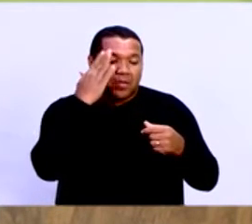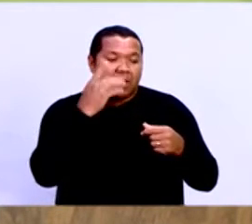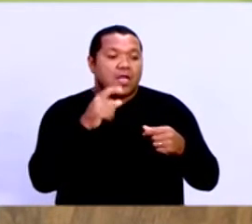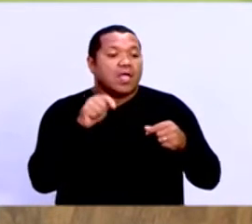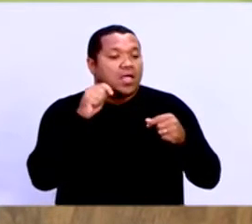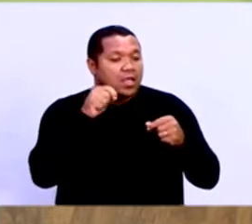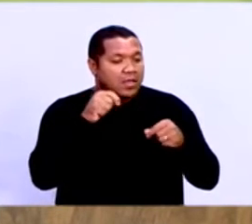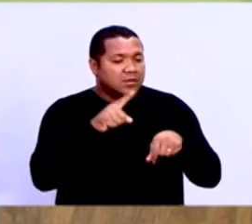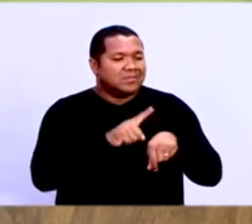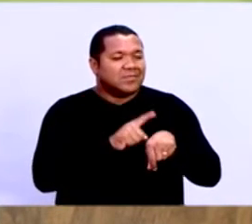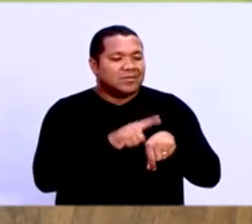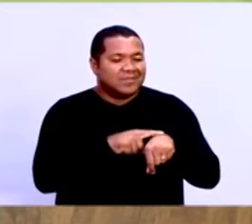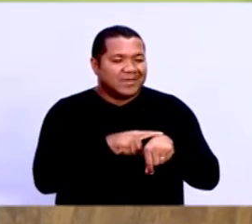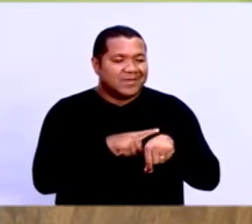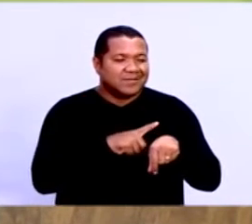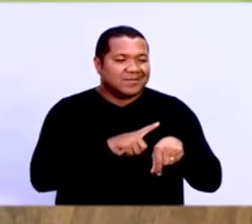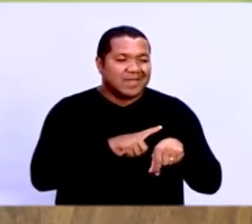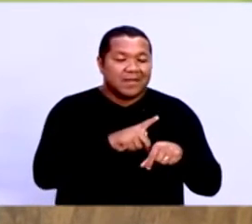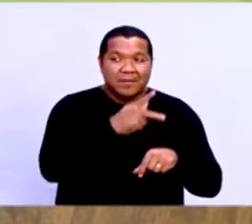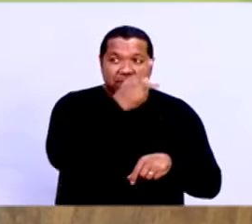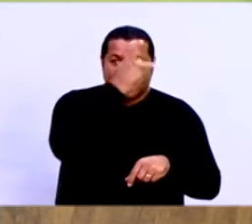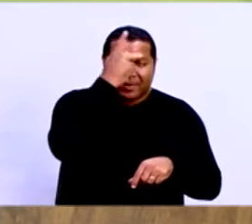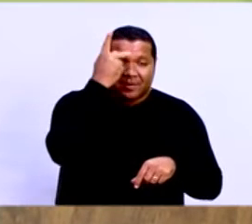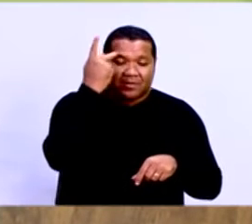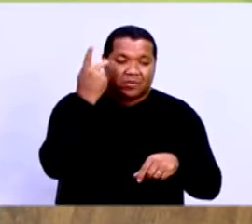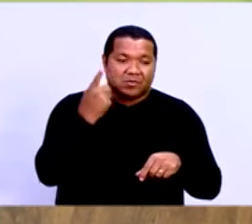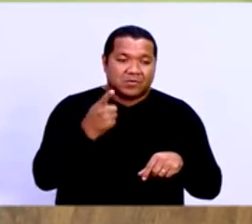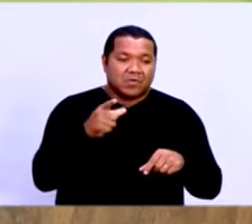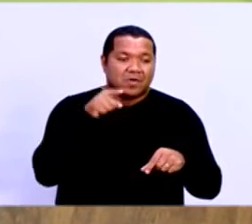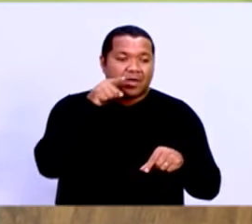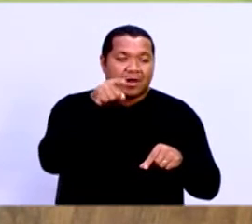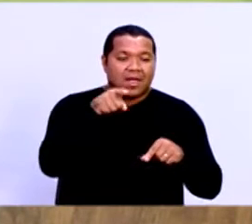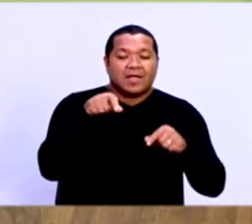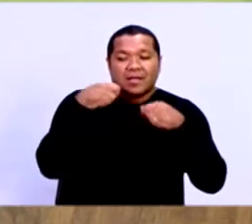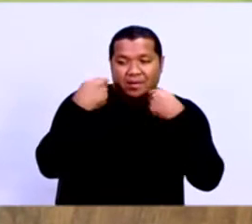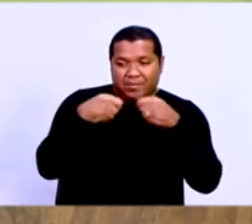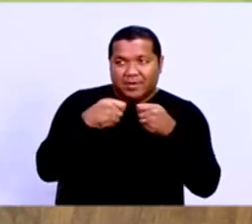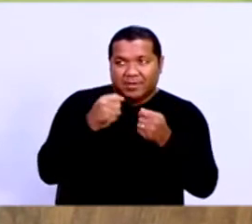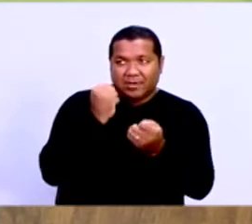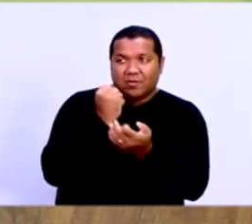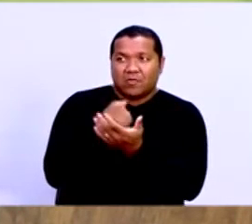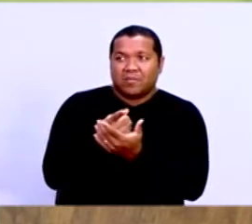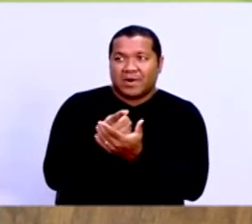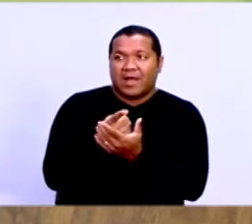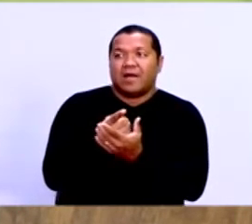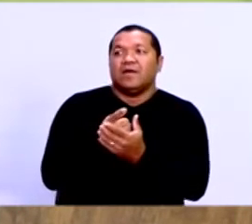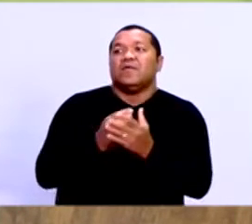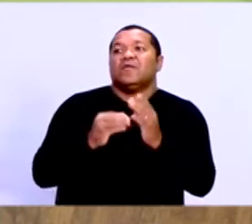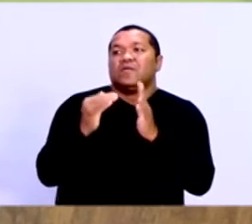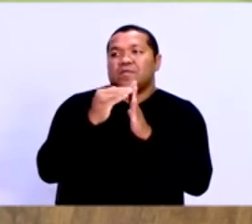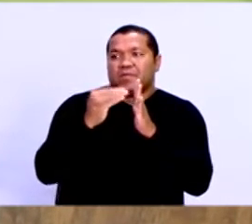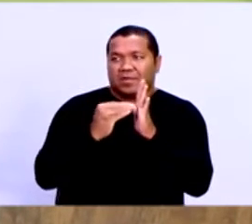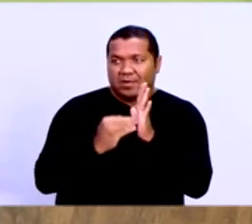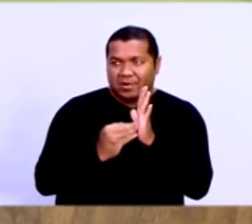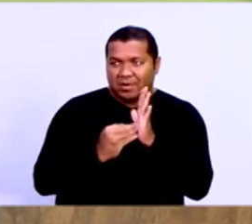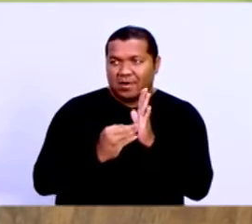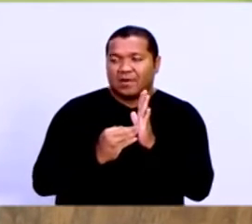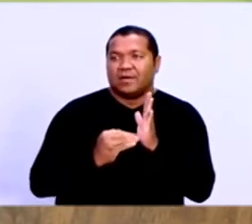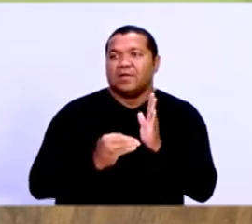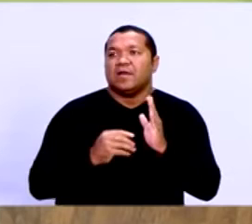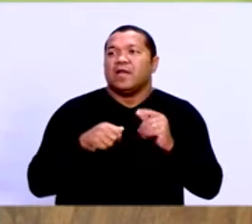momento é do cliente com com a pessoa que está com o desenvolvedor é